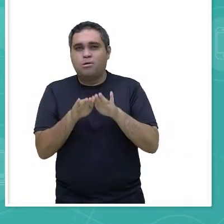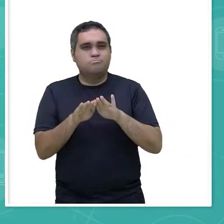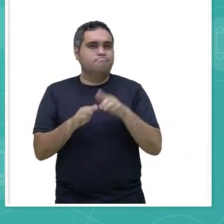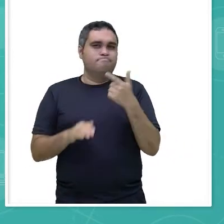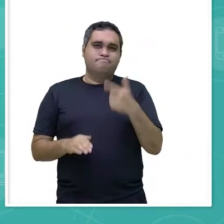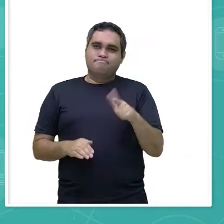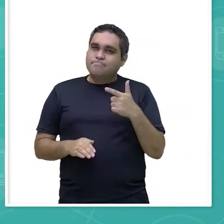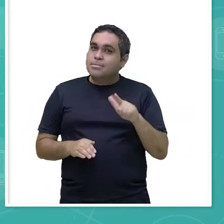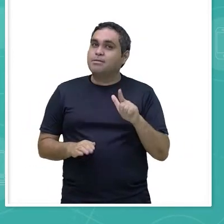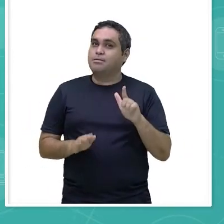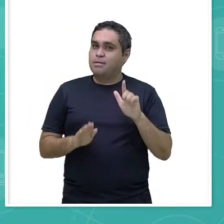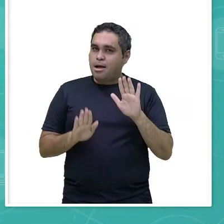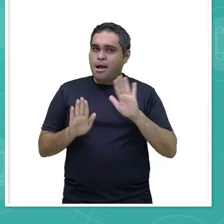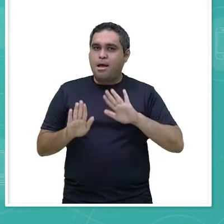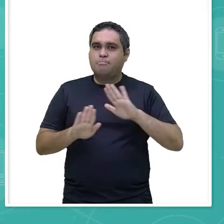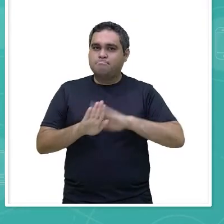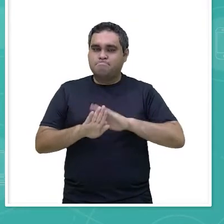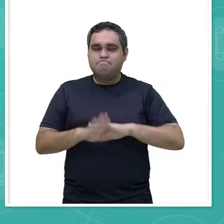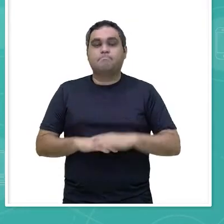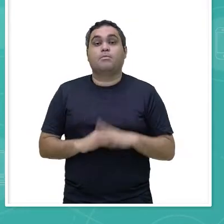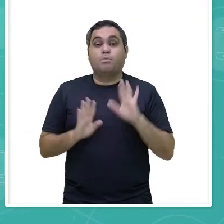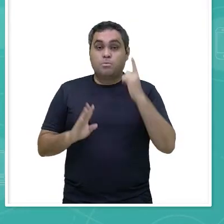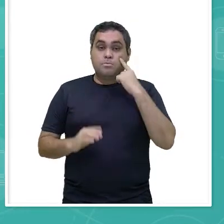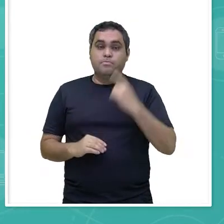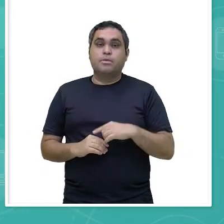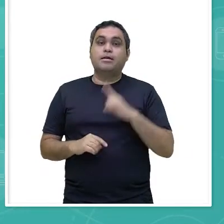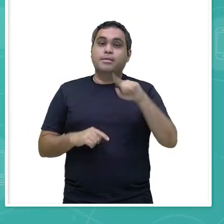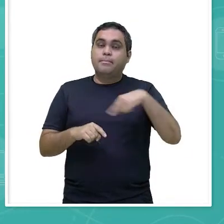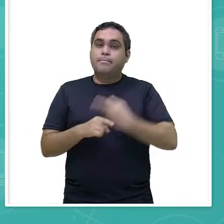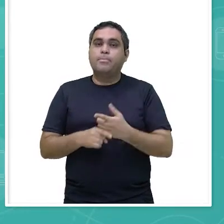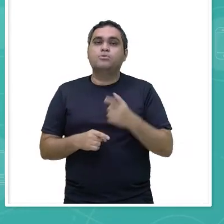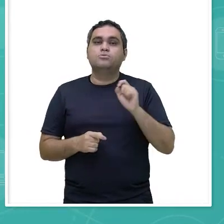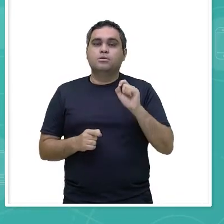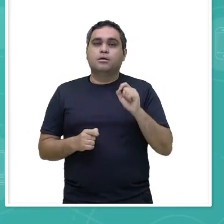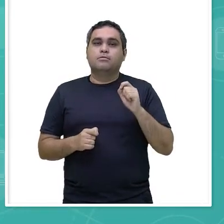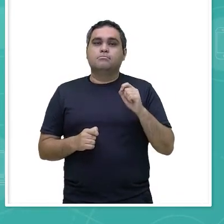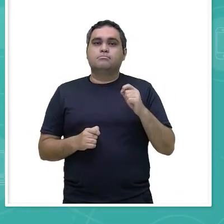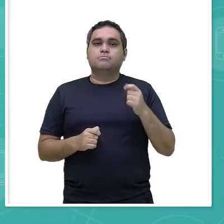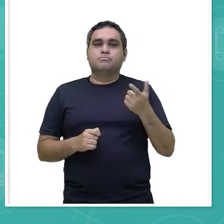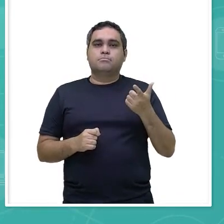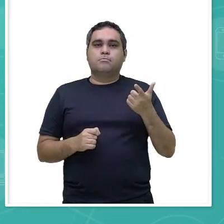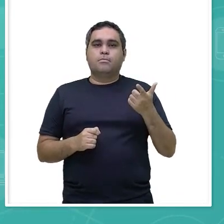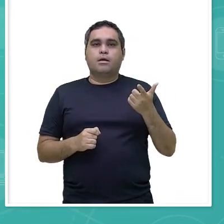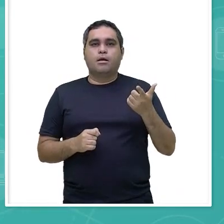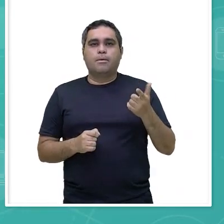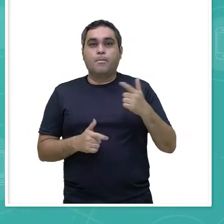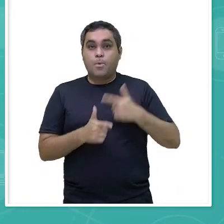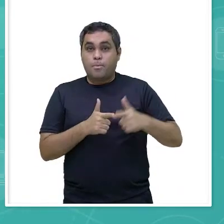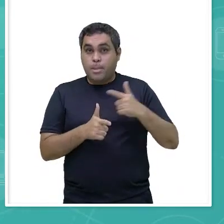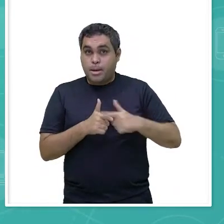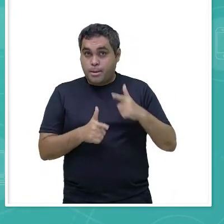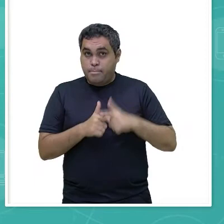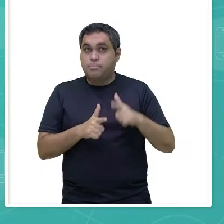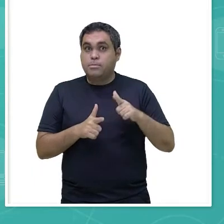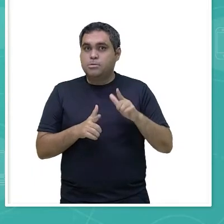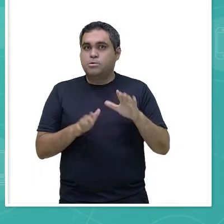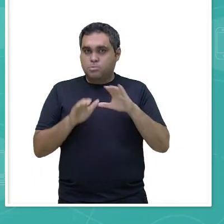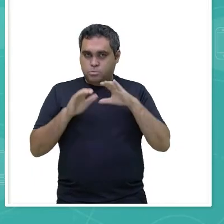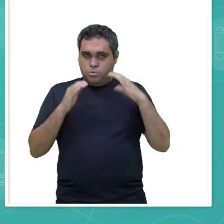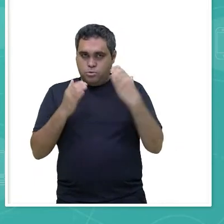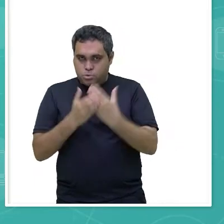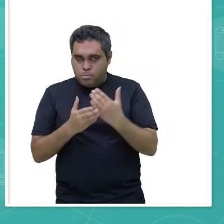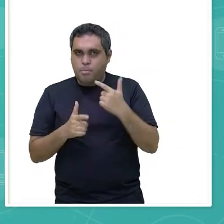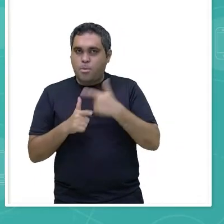em 1917, com a Rússia na guerra, nós vamos ter ali o começo dos problemas, já começou ali na Duma, certo? Mas a coisa